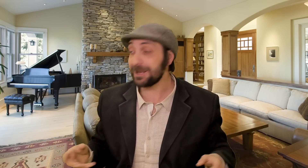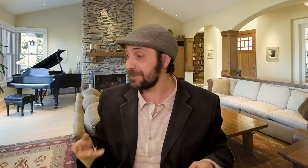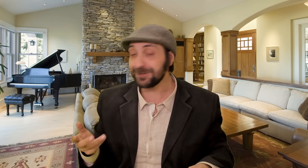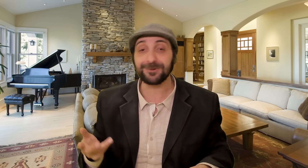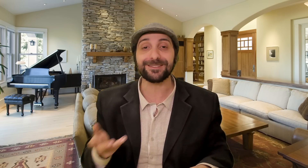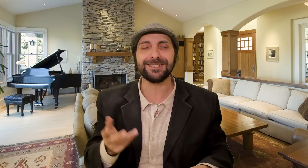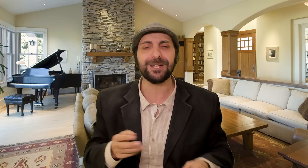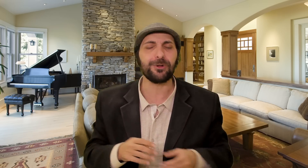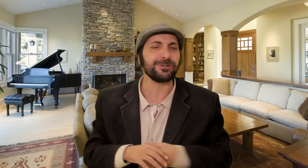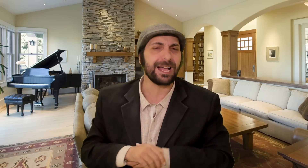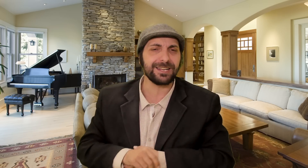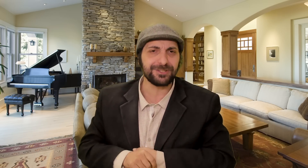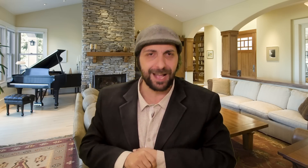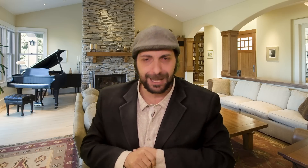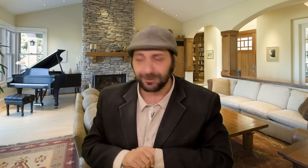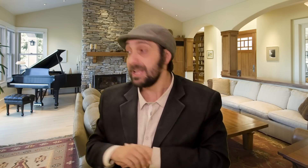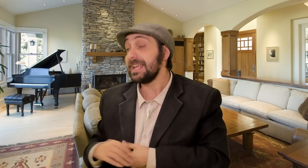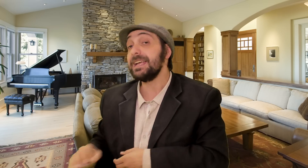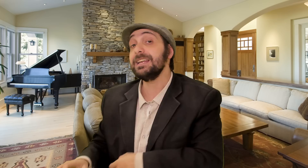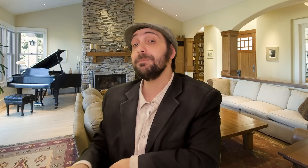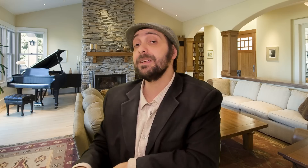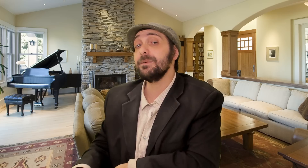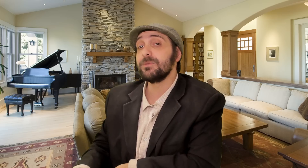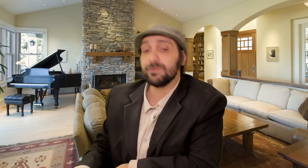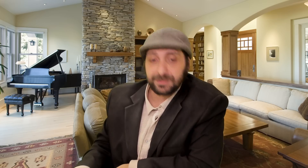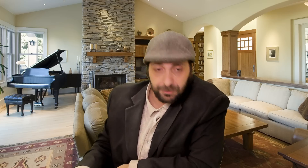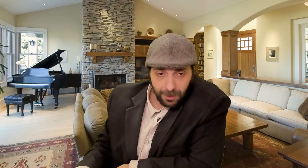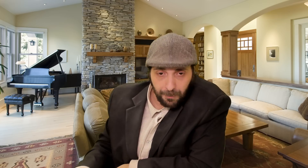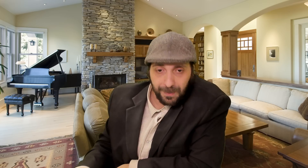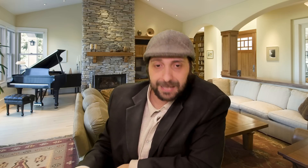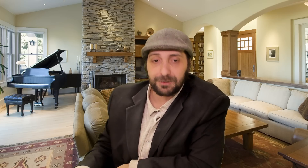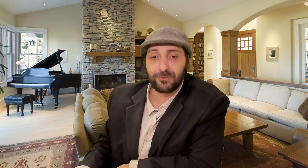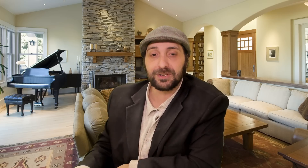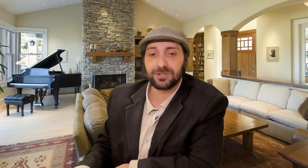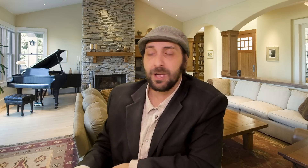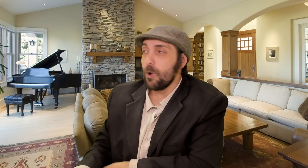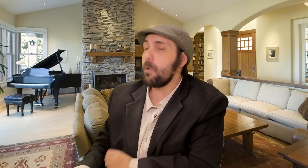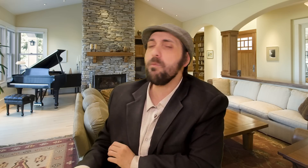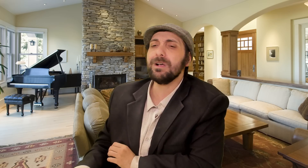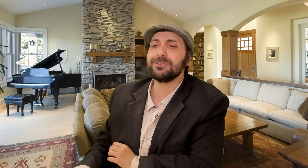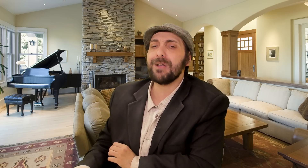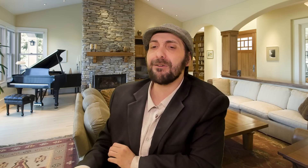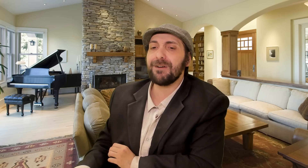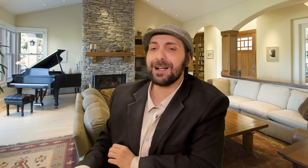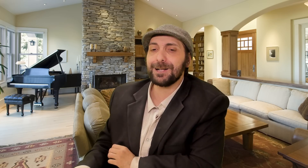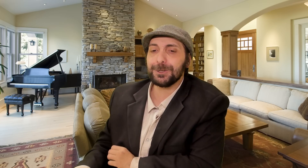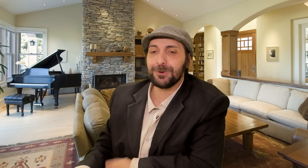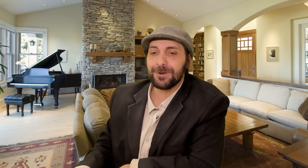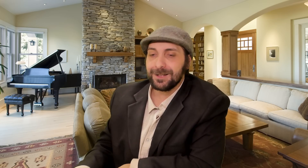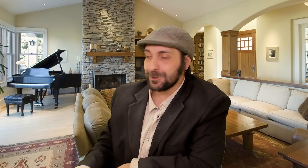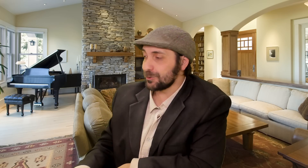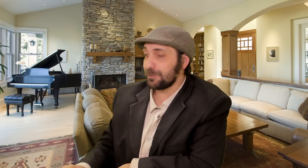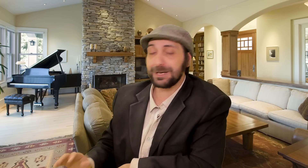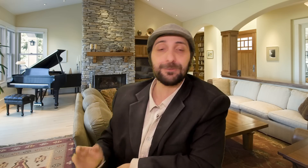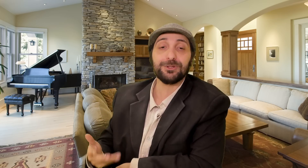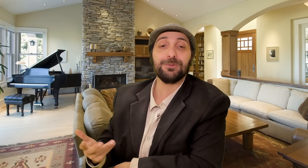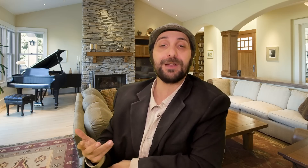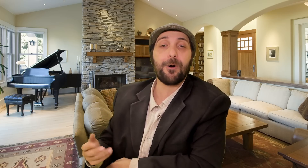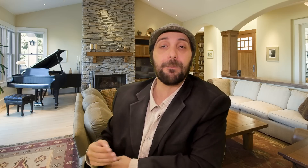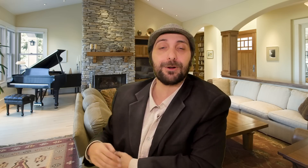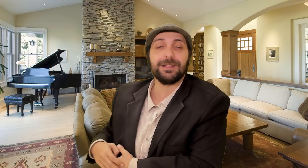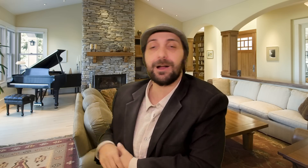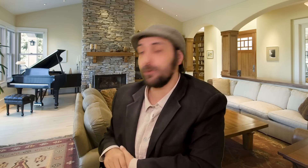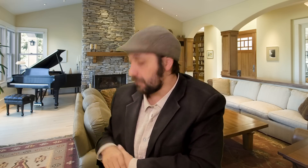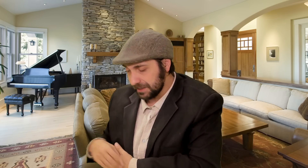Mendonça o nosso carinha de rato ele mesmo Conseguiu dar um passo à frente rumo a sua vaga no Supremo